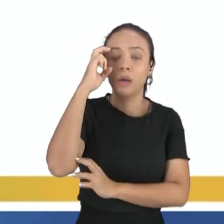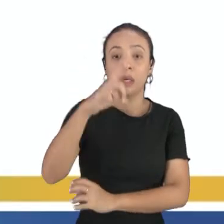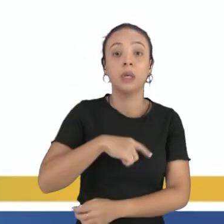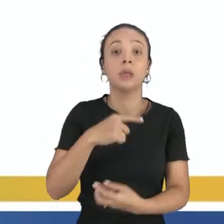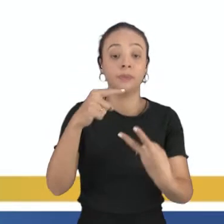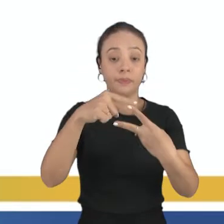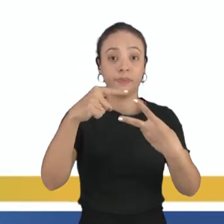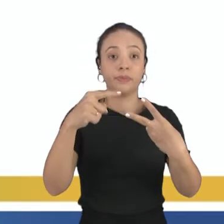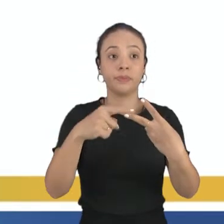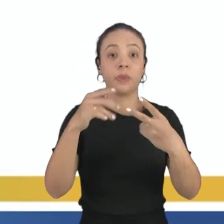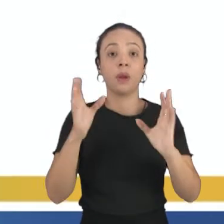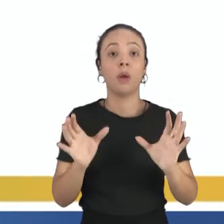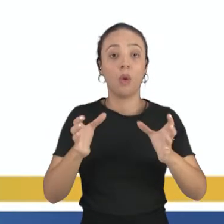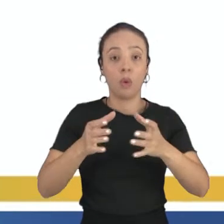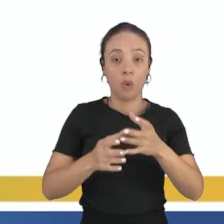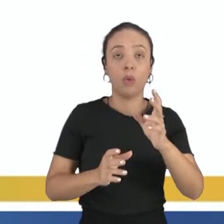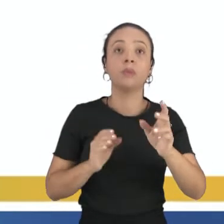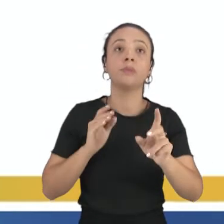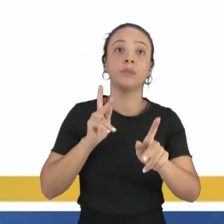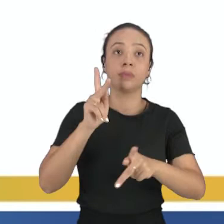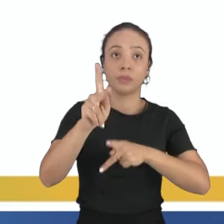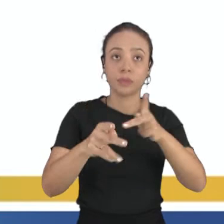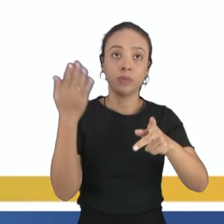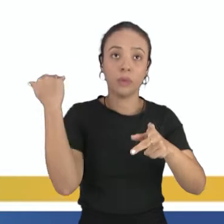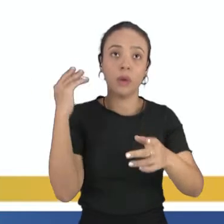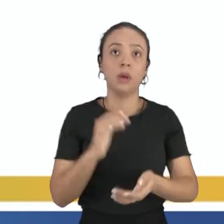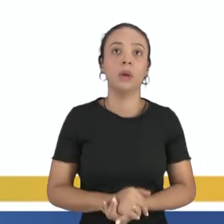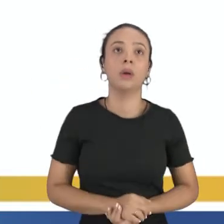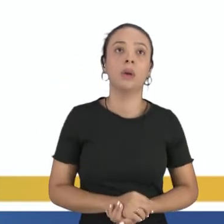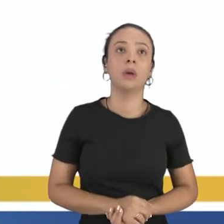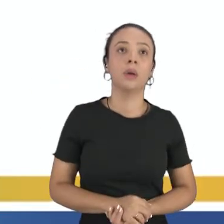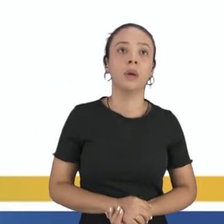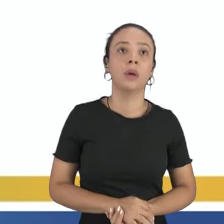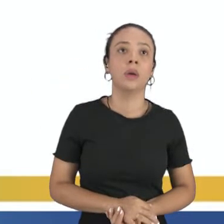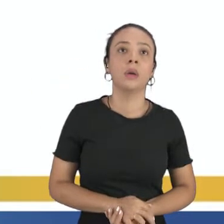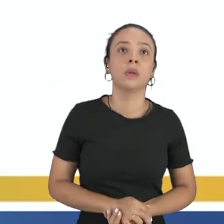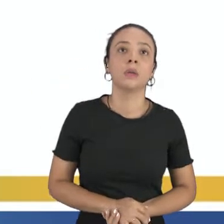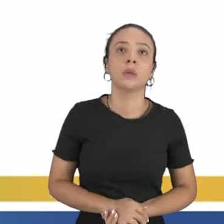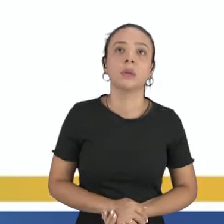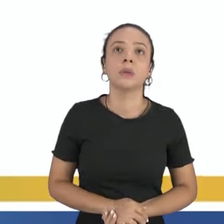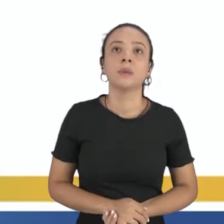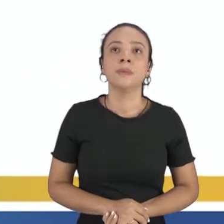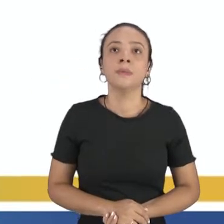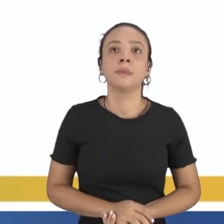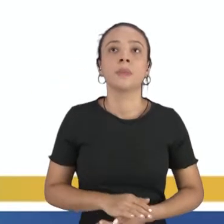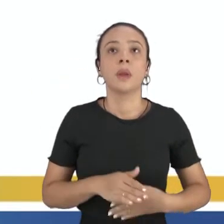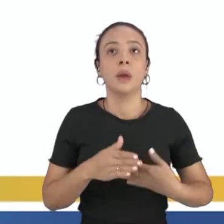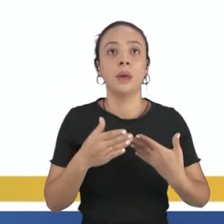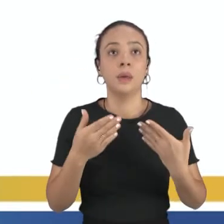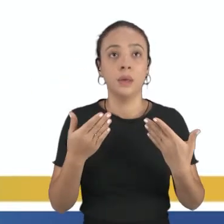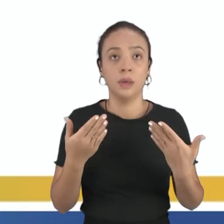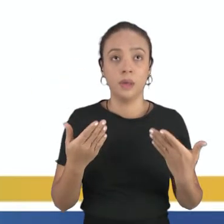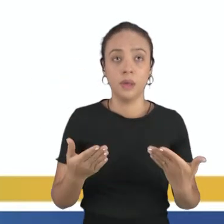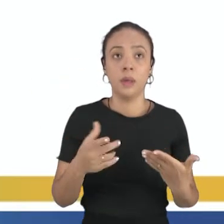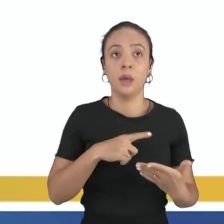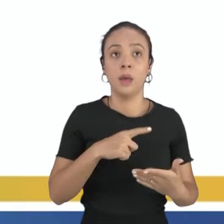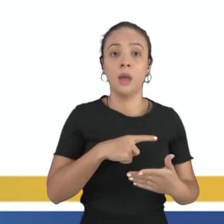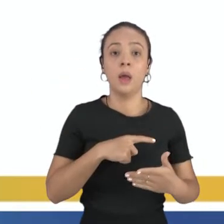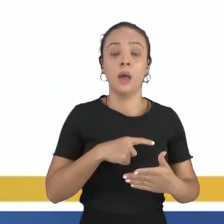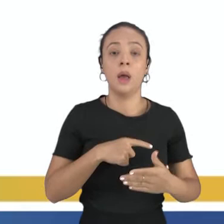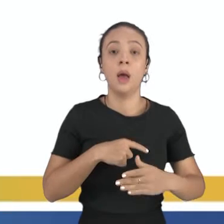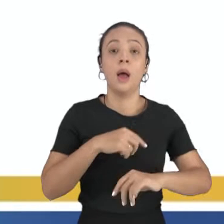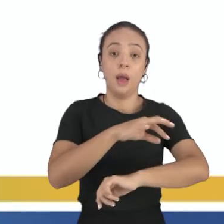2 civilizações anteriores, a etrusca e a grega, da era helenística. Dessa forma, a